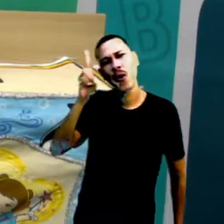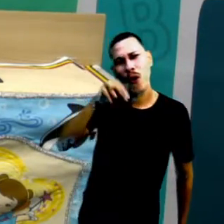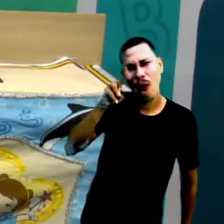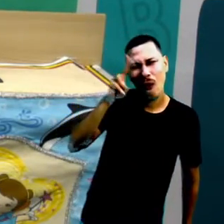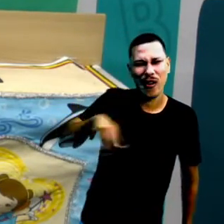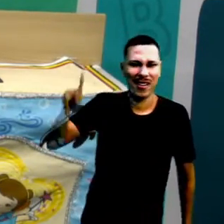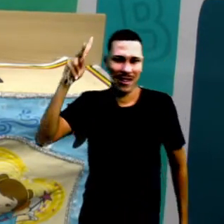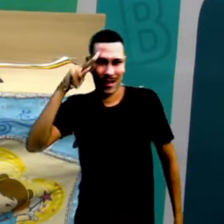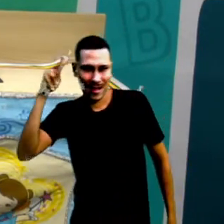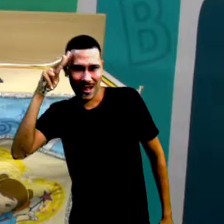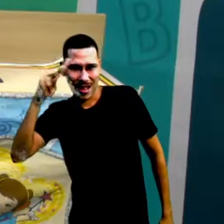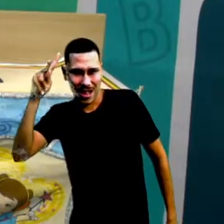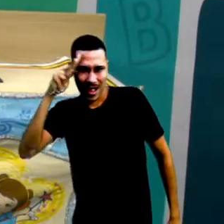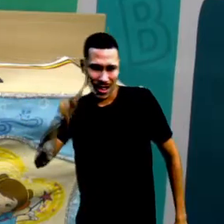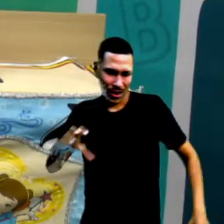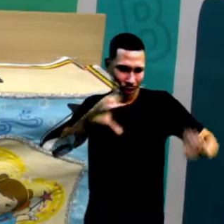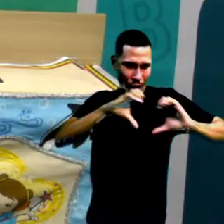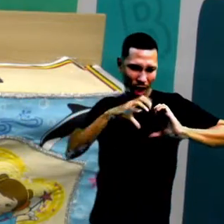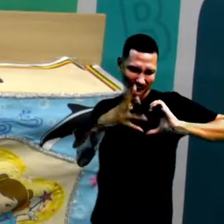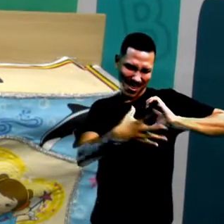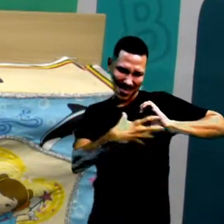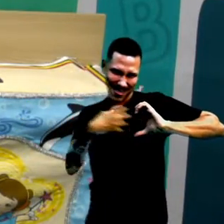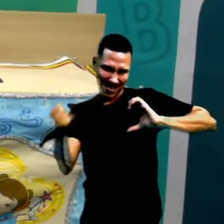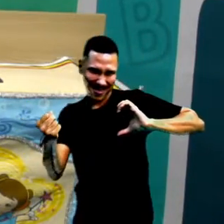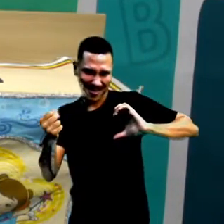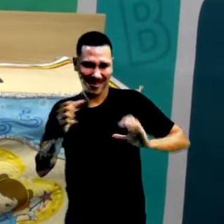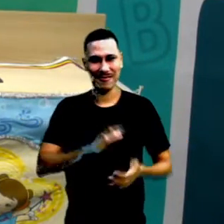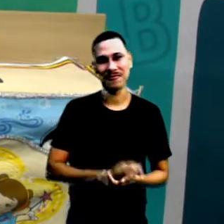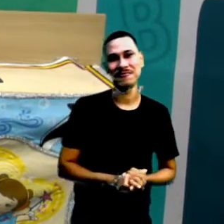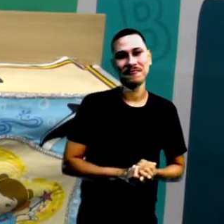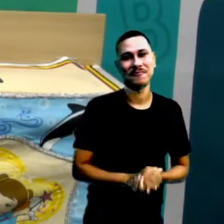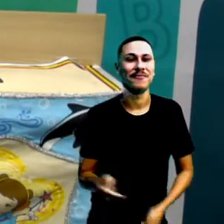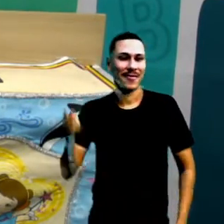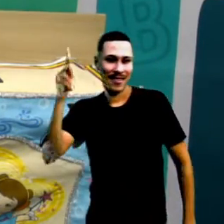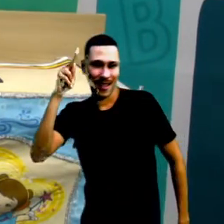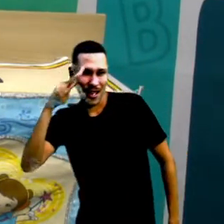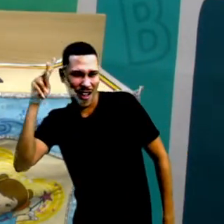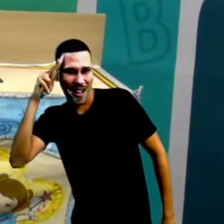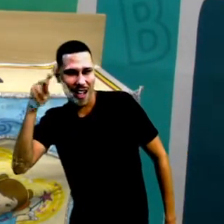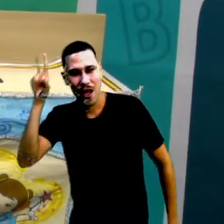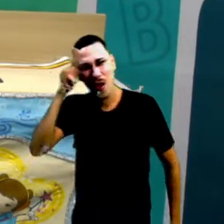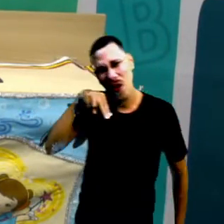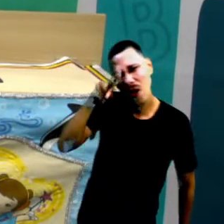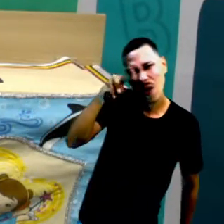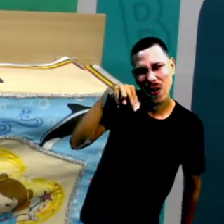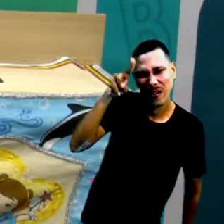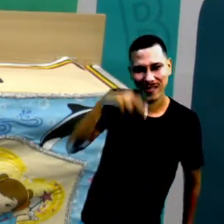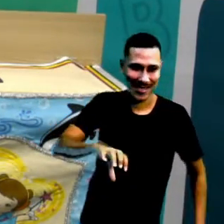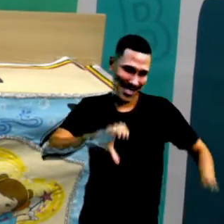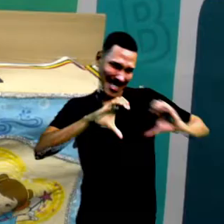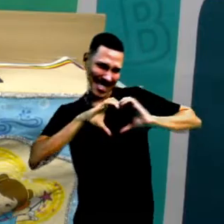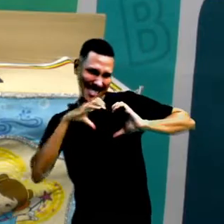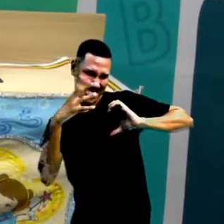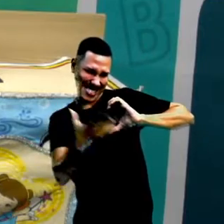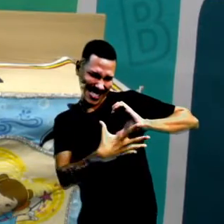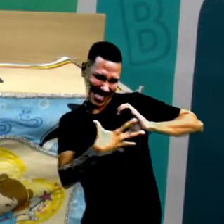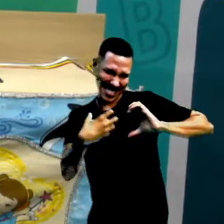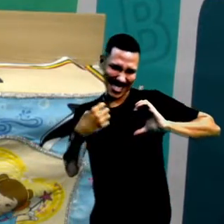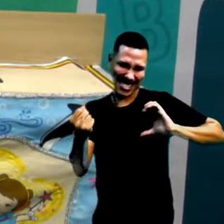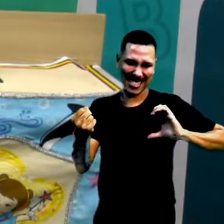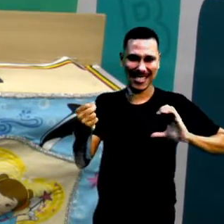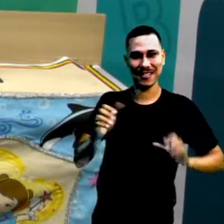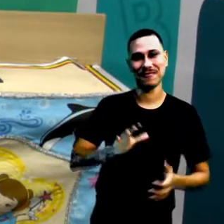já mas ela sair seu coração e da madrasta em seu